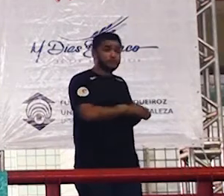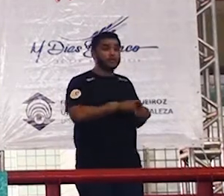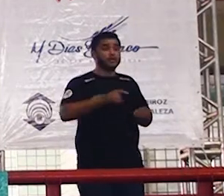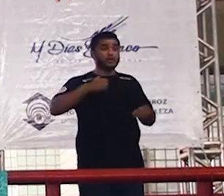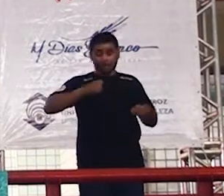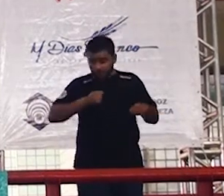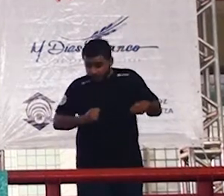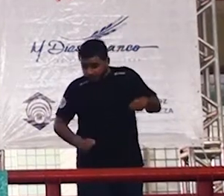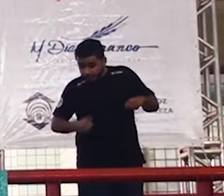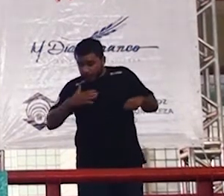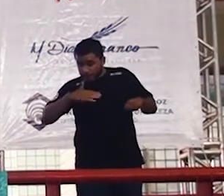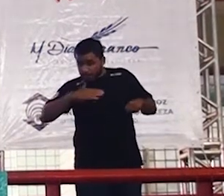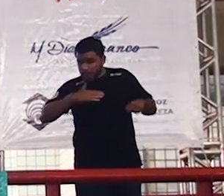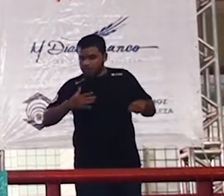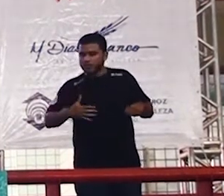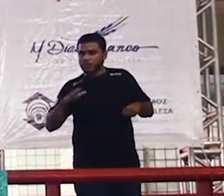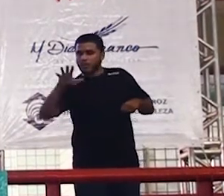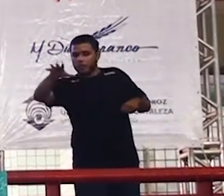minhas fezes.